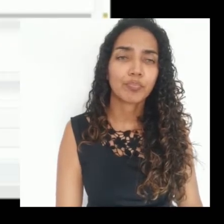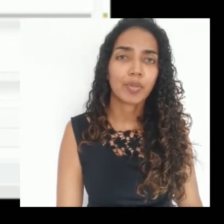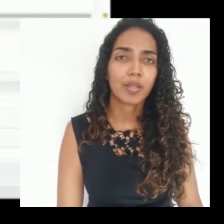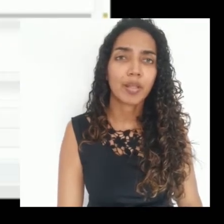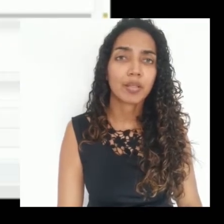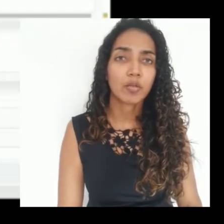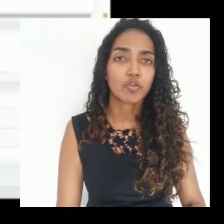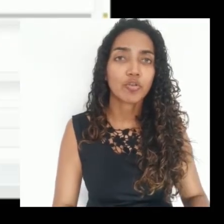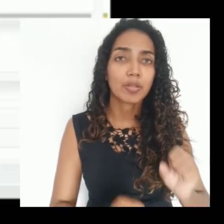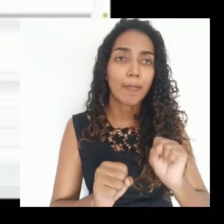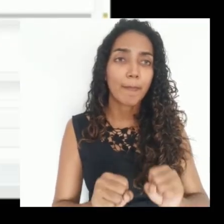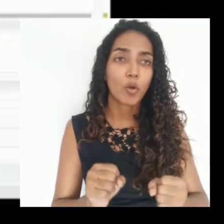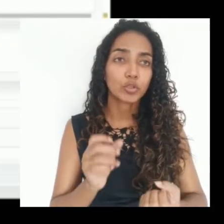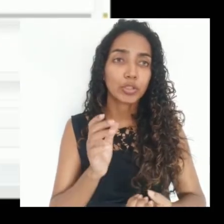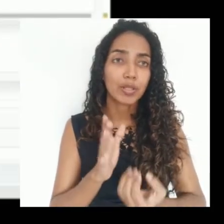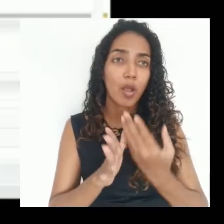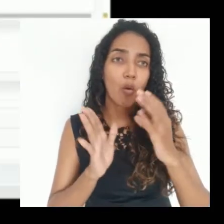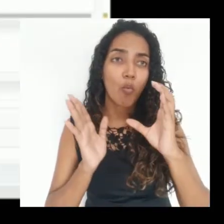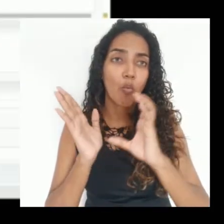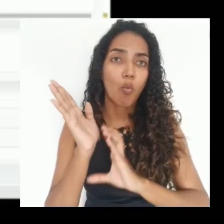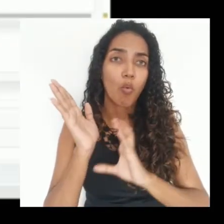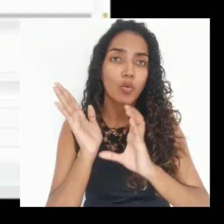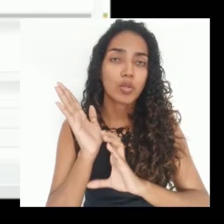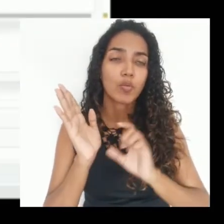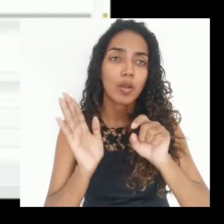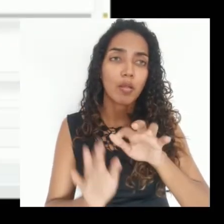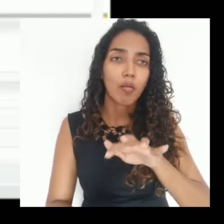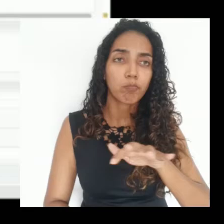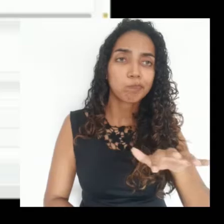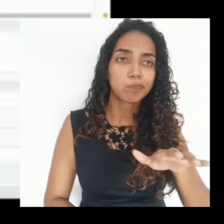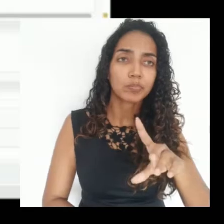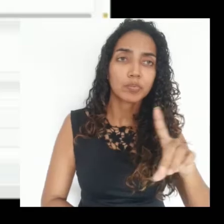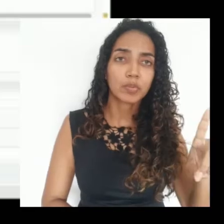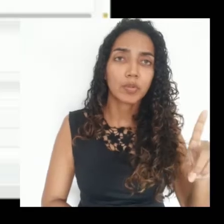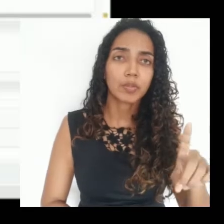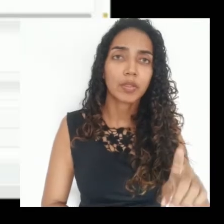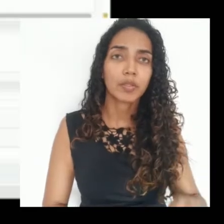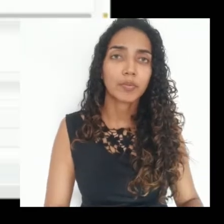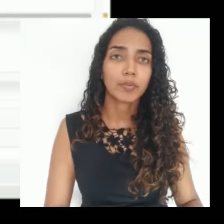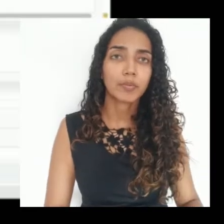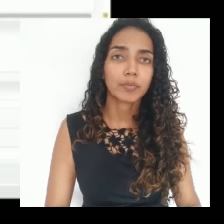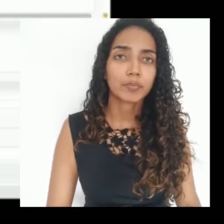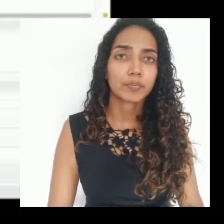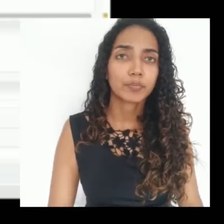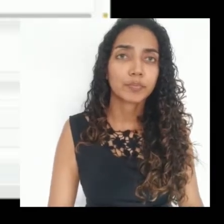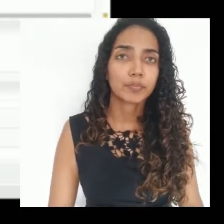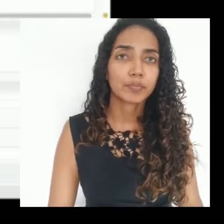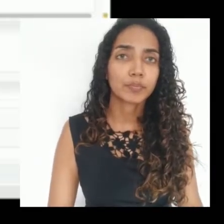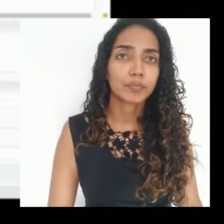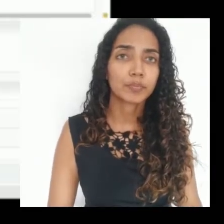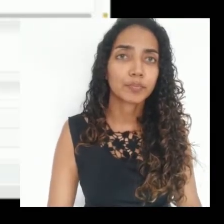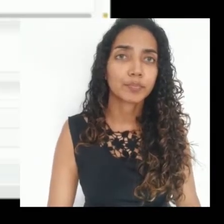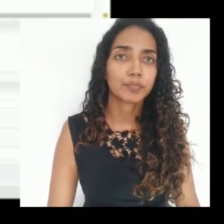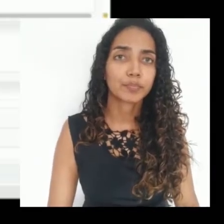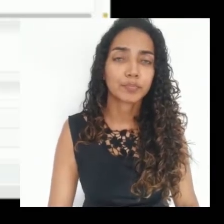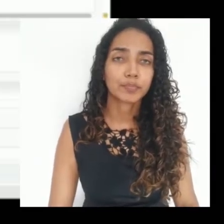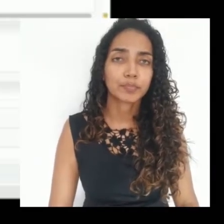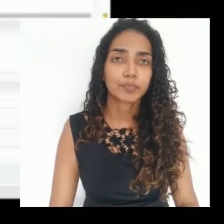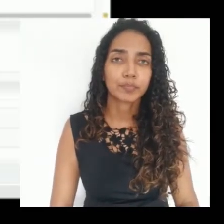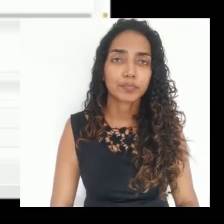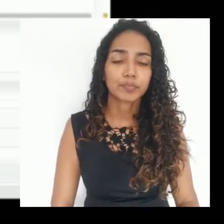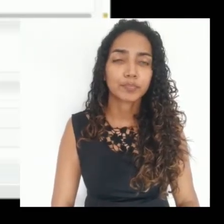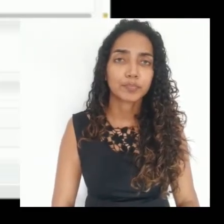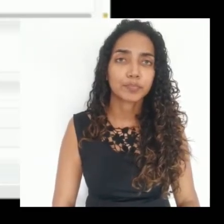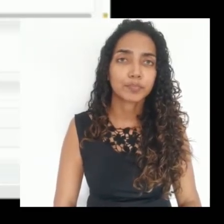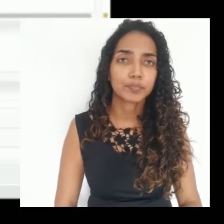botão direito, source, generate get and setters, selecionar aqui que eu quero que ele crie os